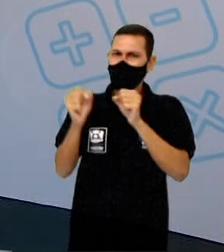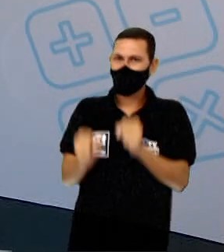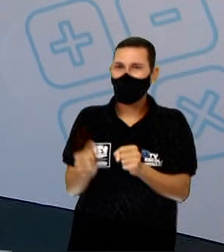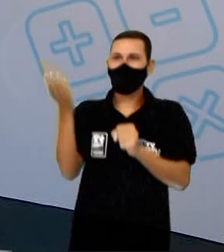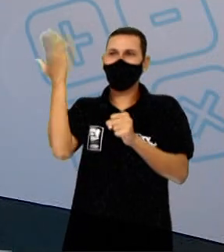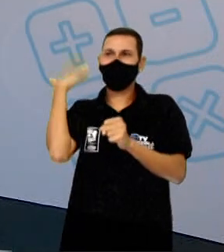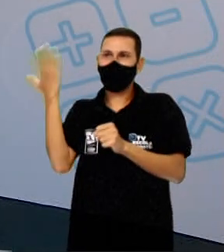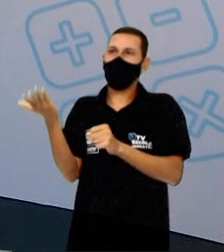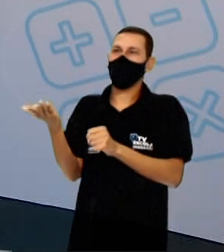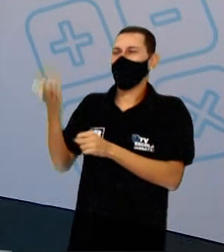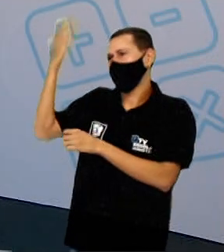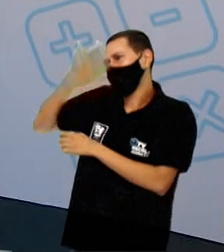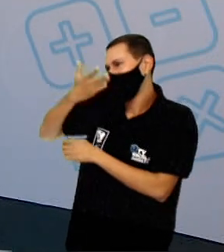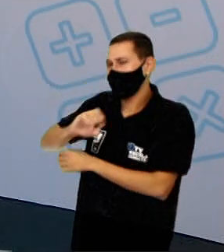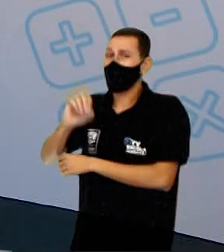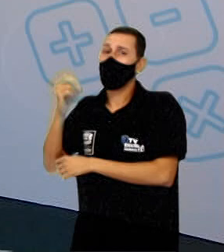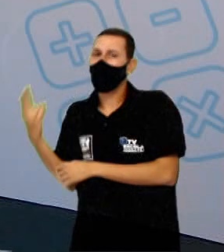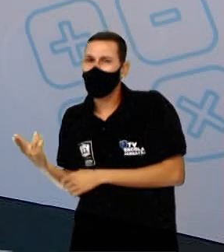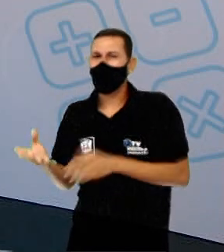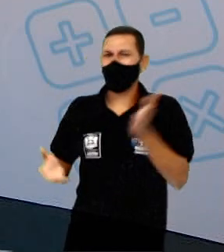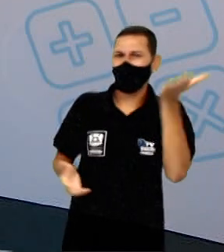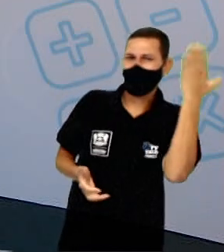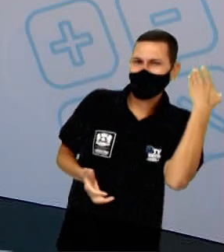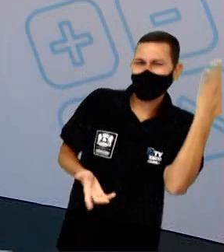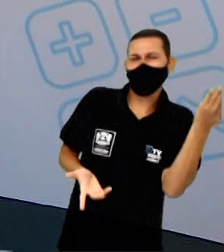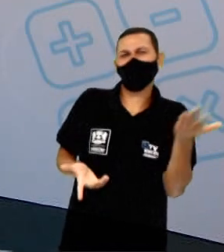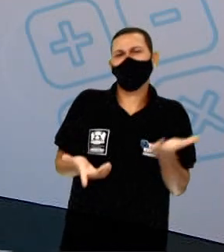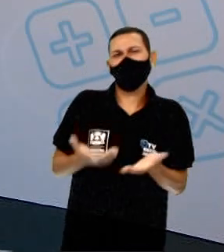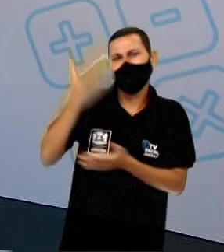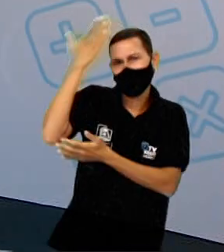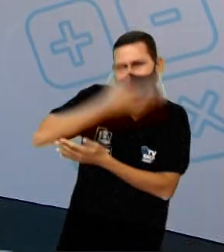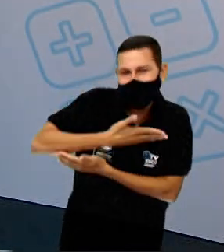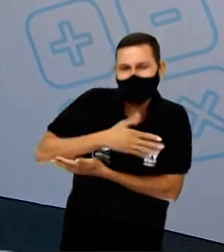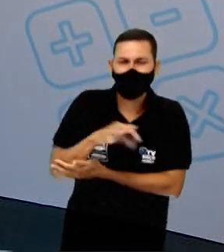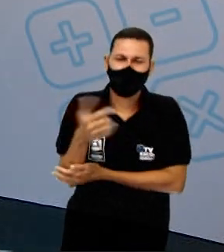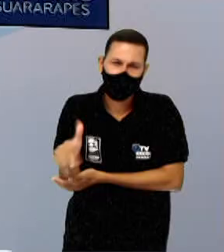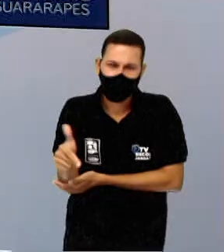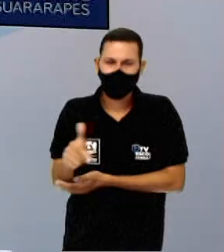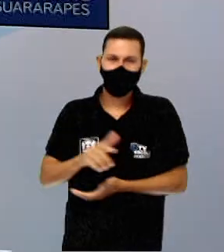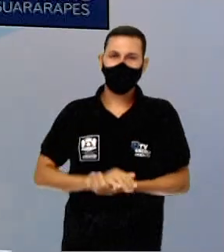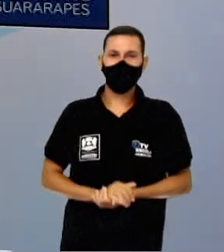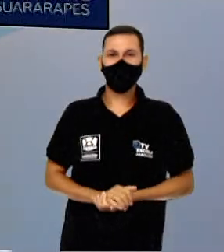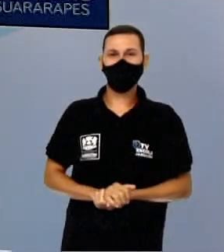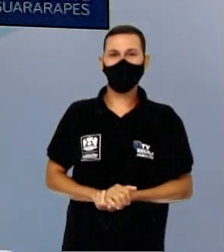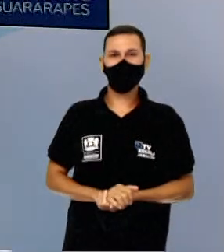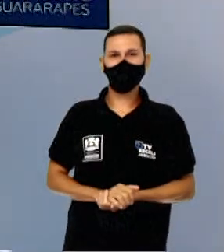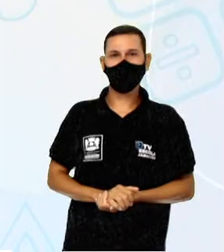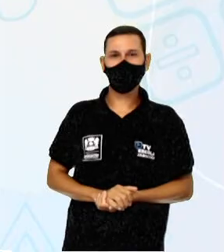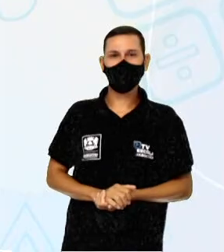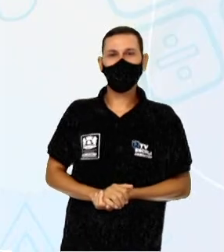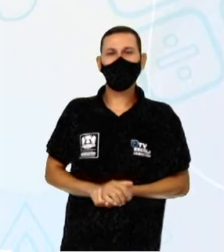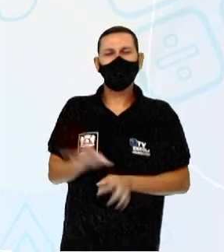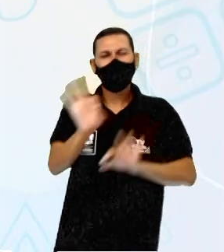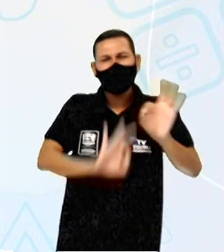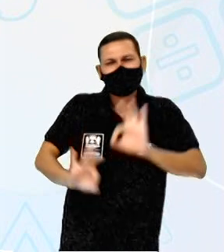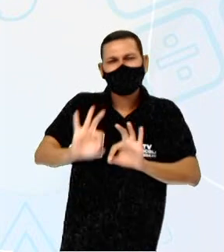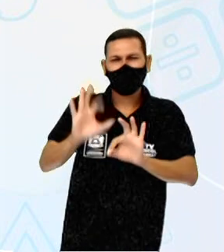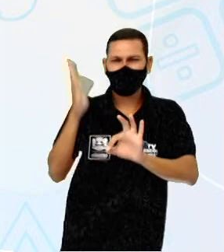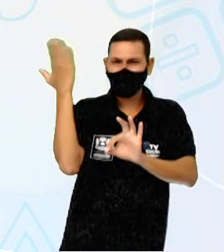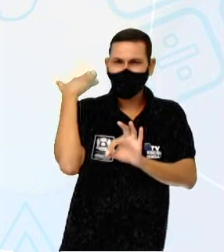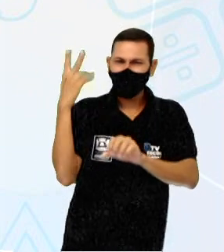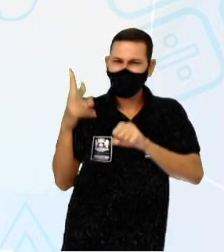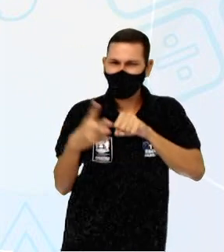perfeito, pretérito perfeito ou pretérito imperfeito, certo? Para fazer o passado dos verbos é necessário saber